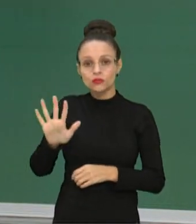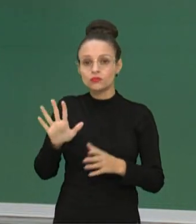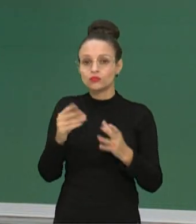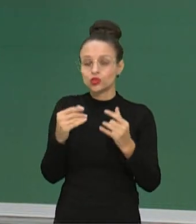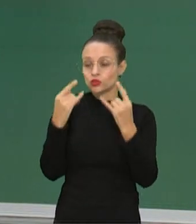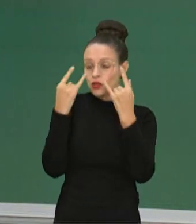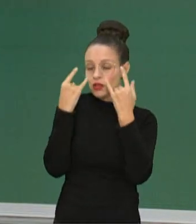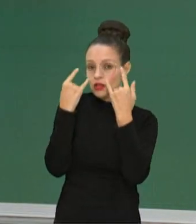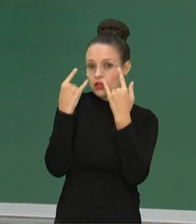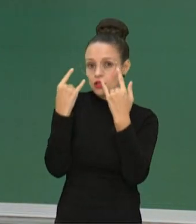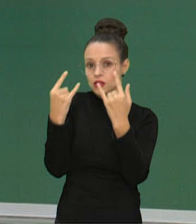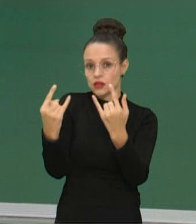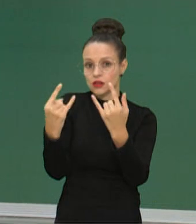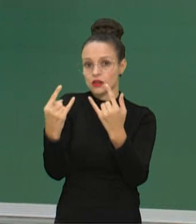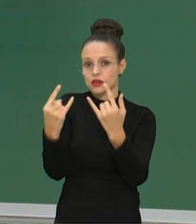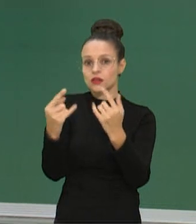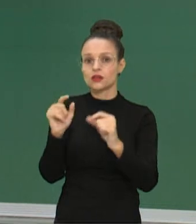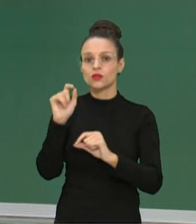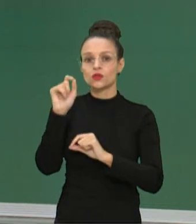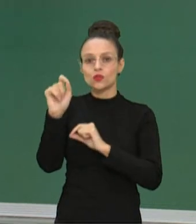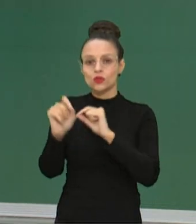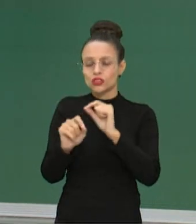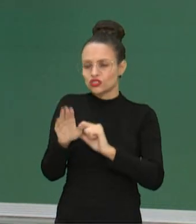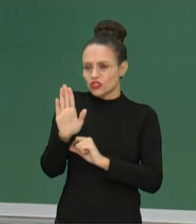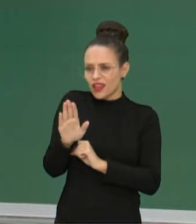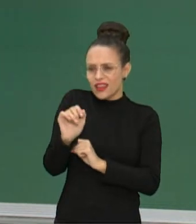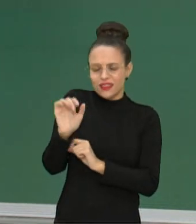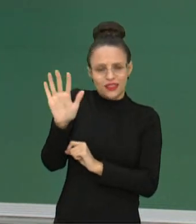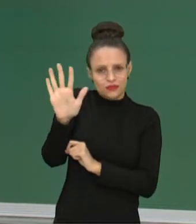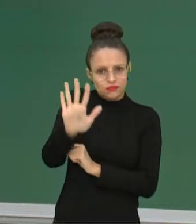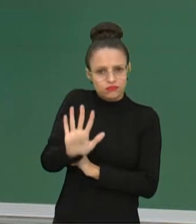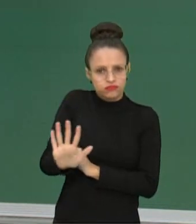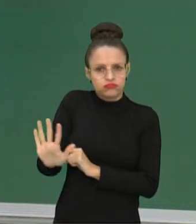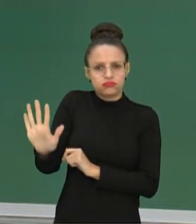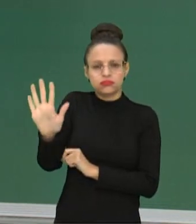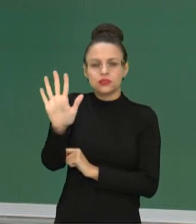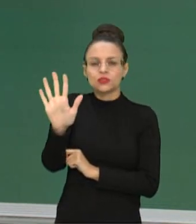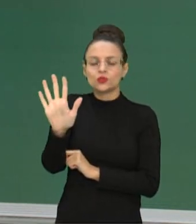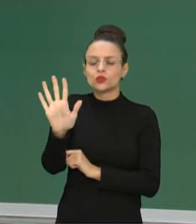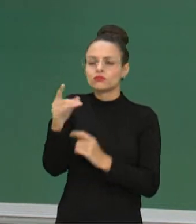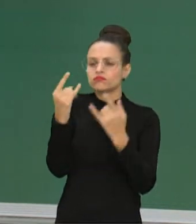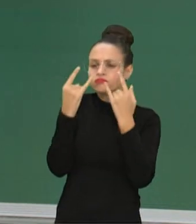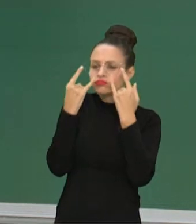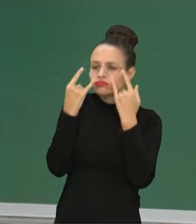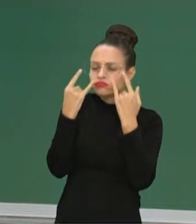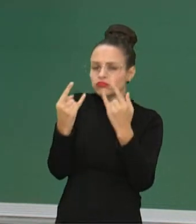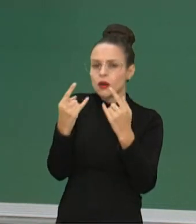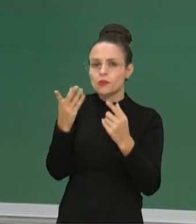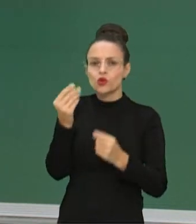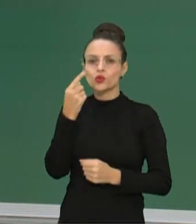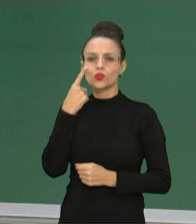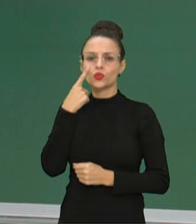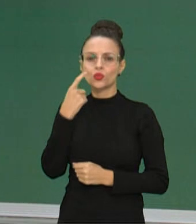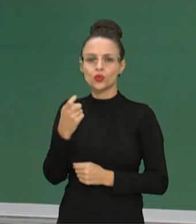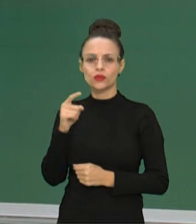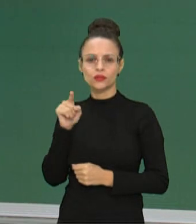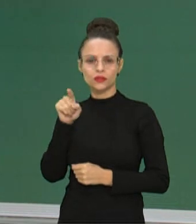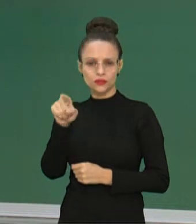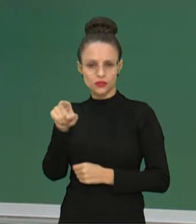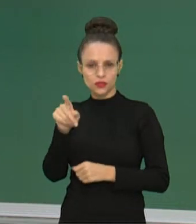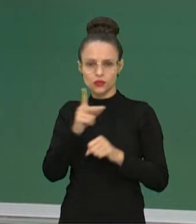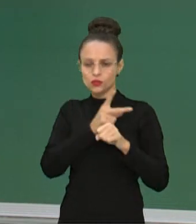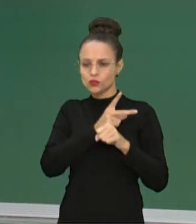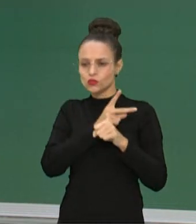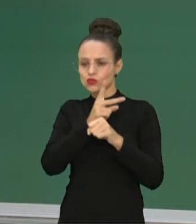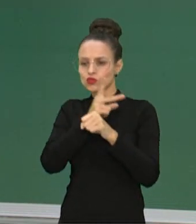cobiçada. Marco Polo já cruzou esta área para chegar no Extremo Oriente em